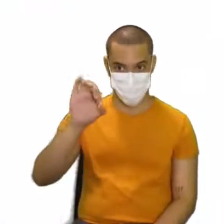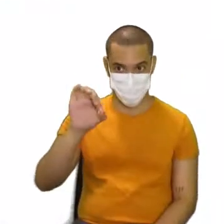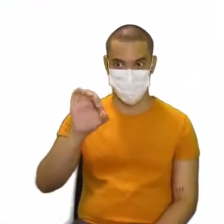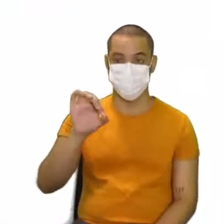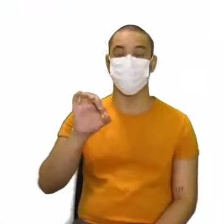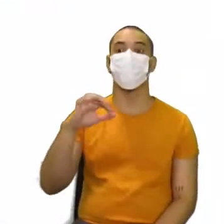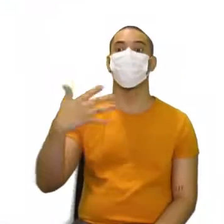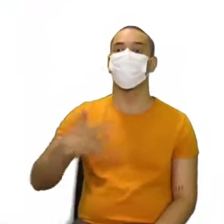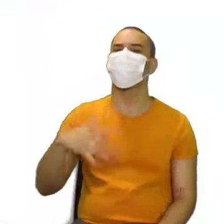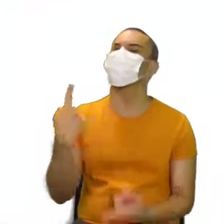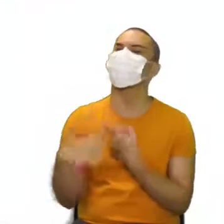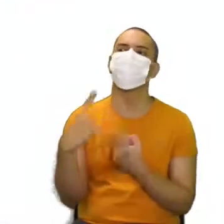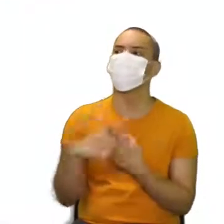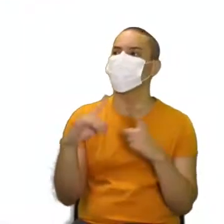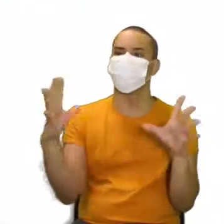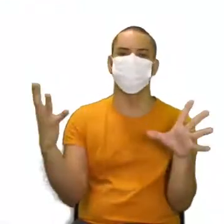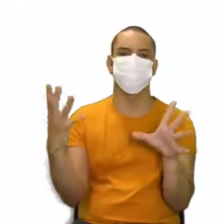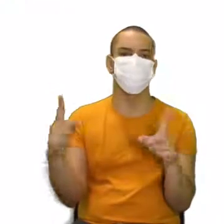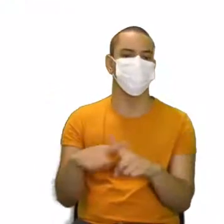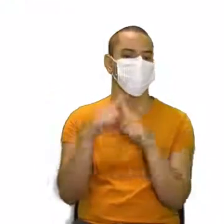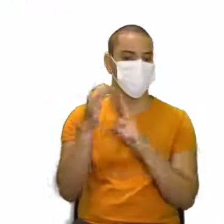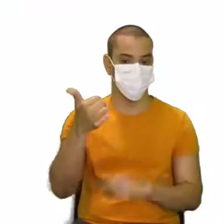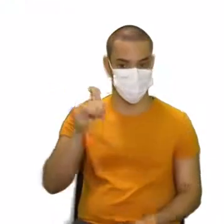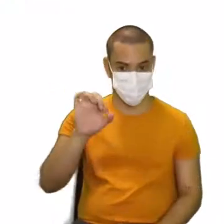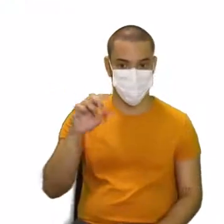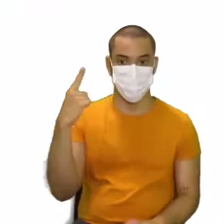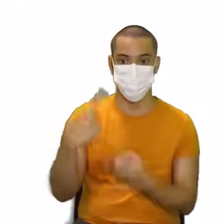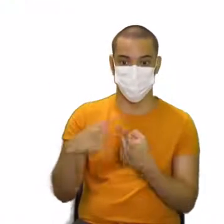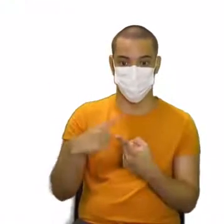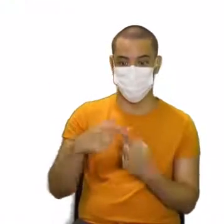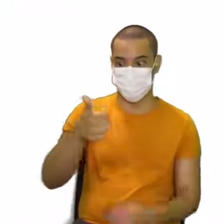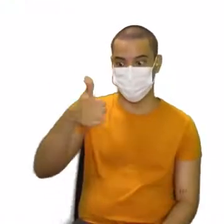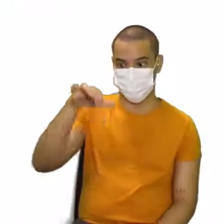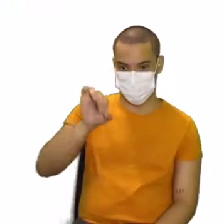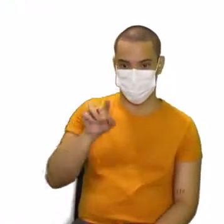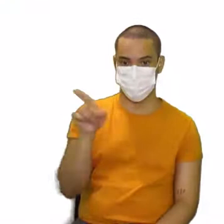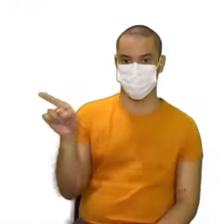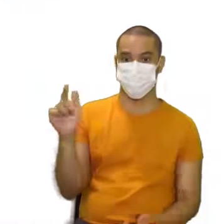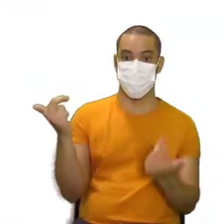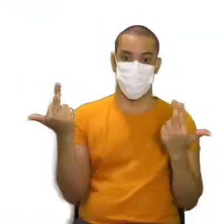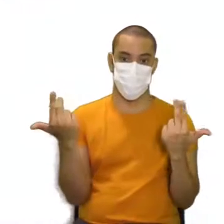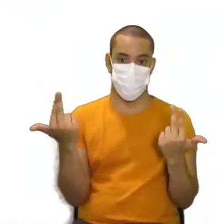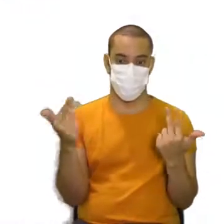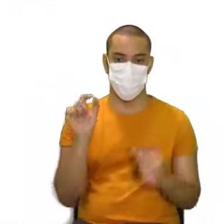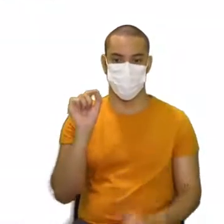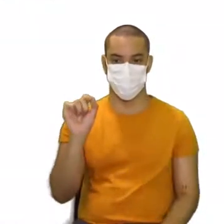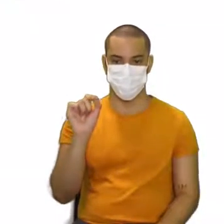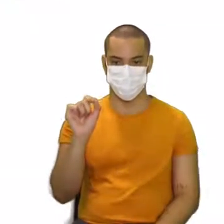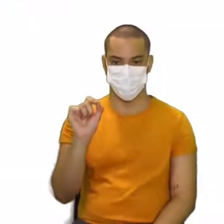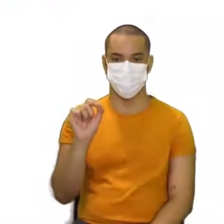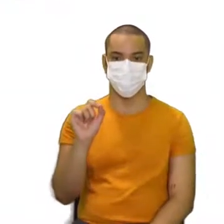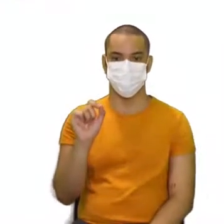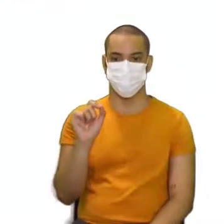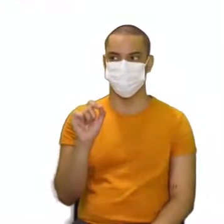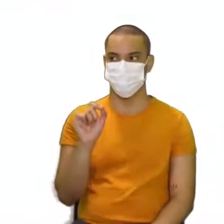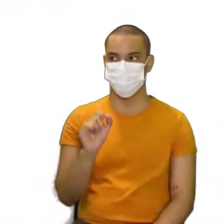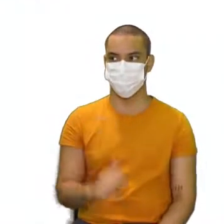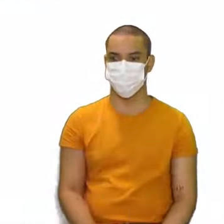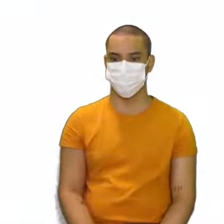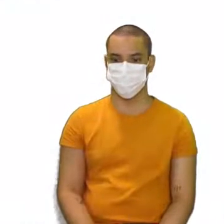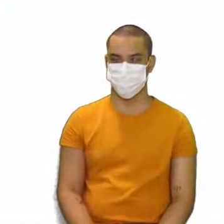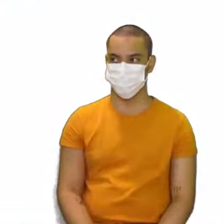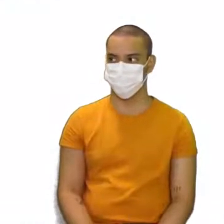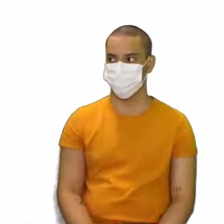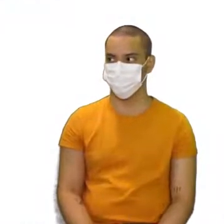a para o seu uma porque ele aqui ó Exatamente porque 10 = 10 no caso né